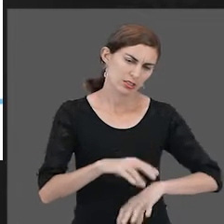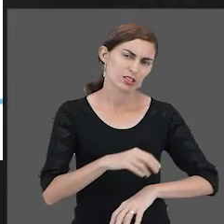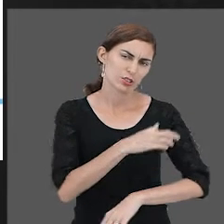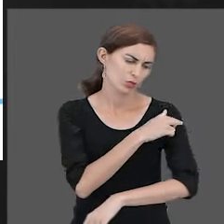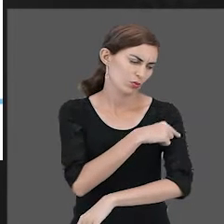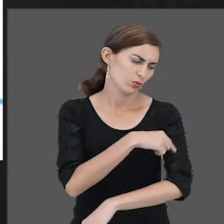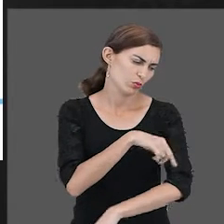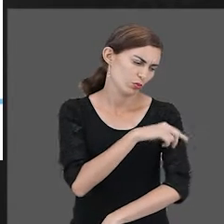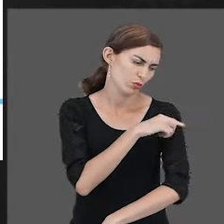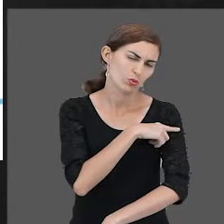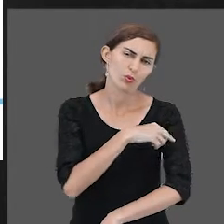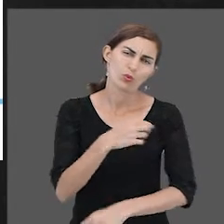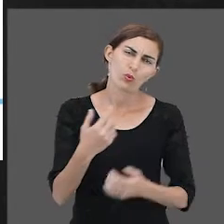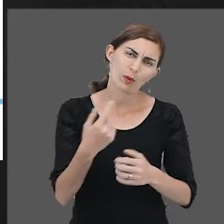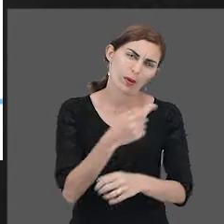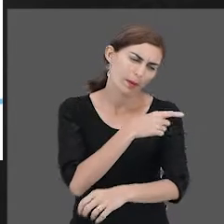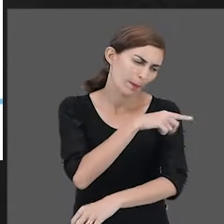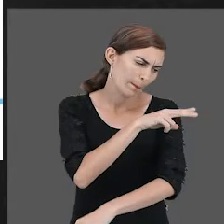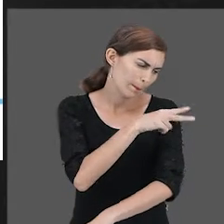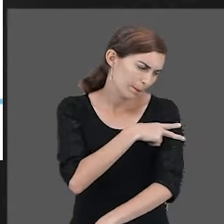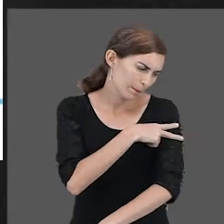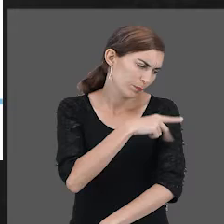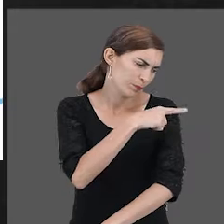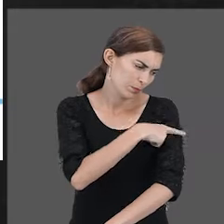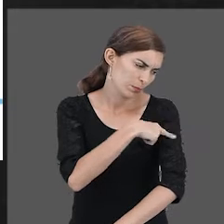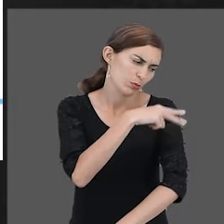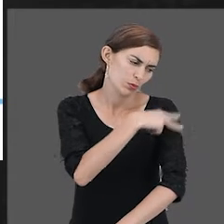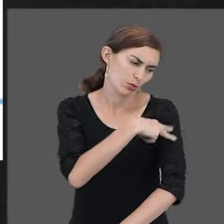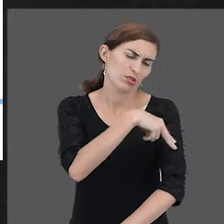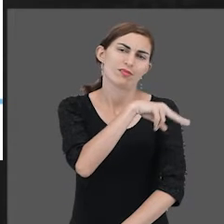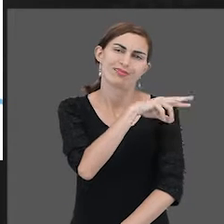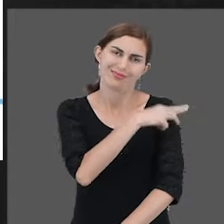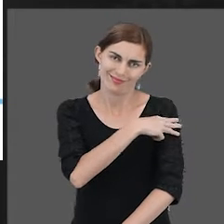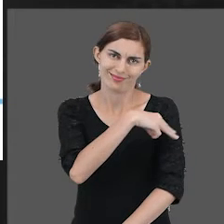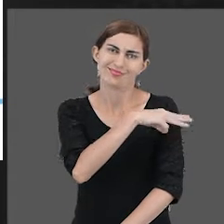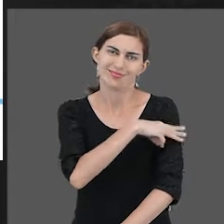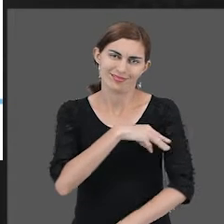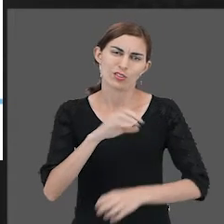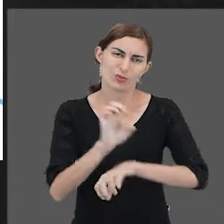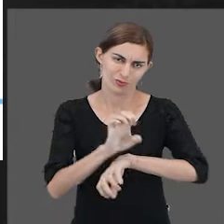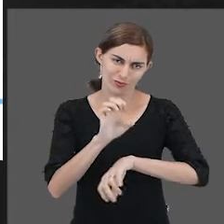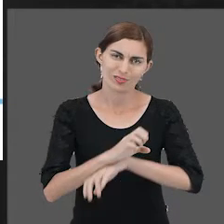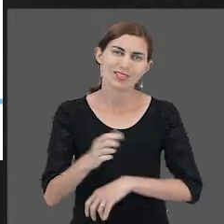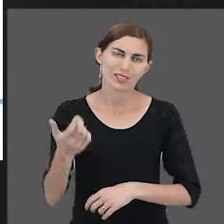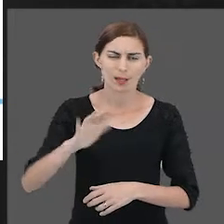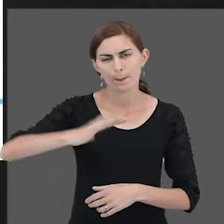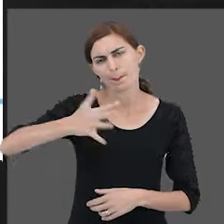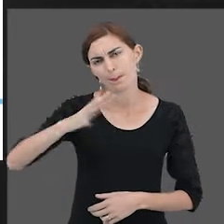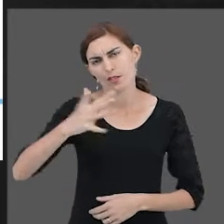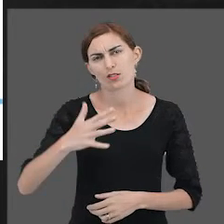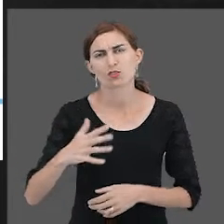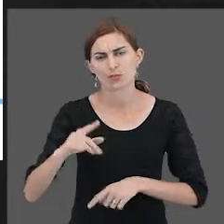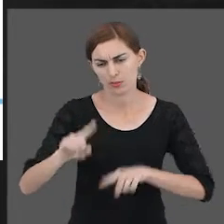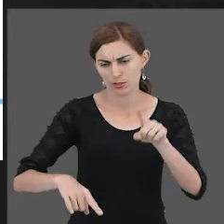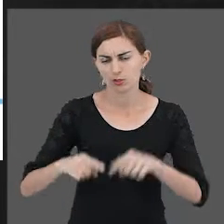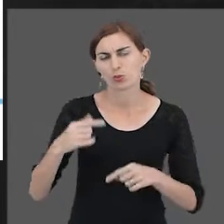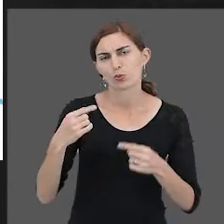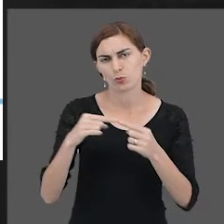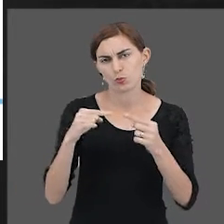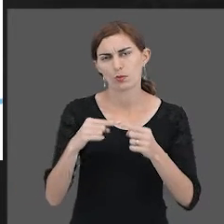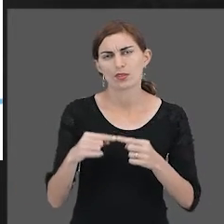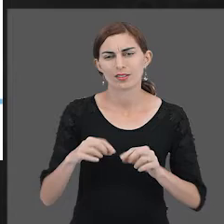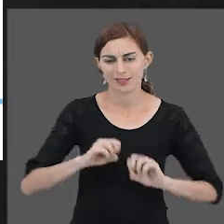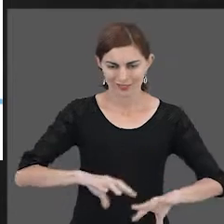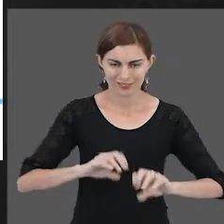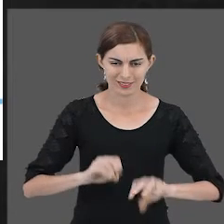fundamental urbano. Ele é que é o 1 e a partir dele as pessoas recebem, o Estado vai receber mais ou menos de acordo com outros alunos. Então,